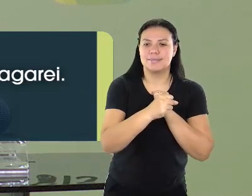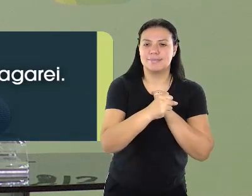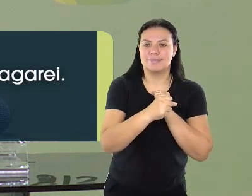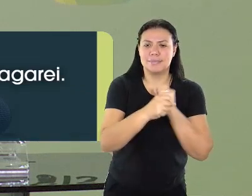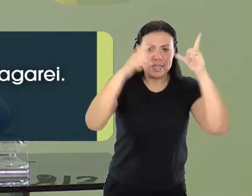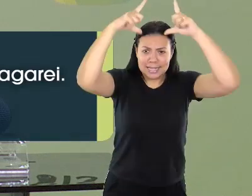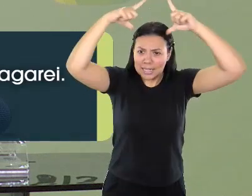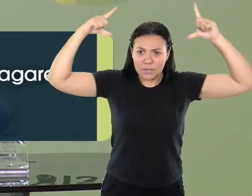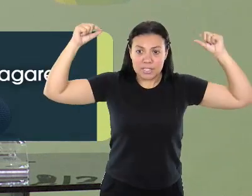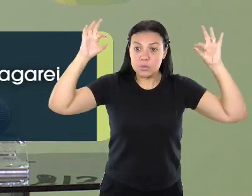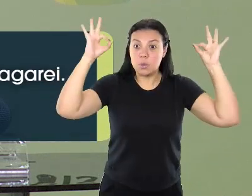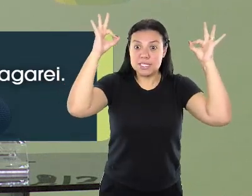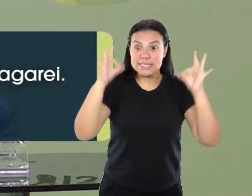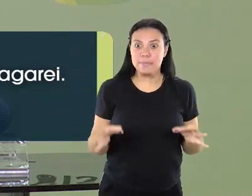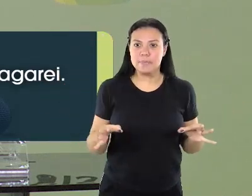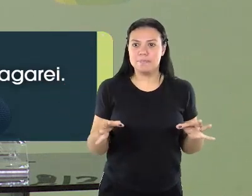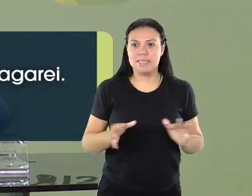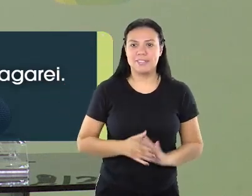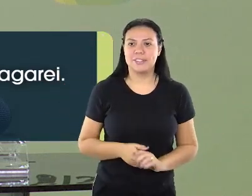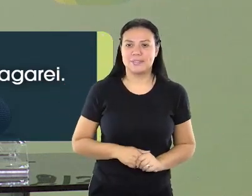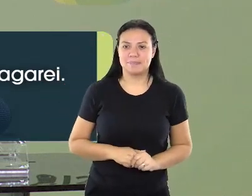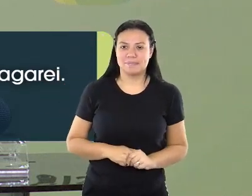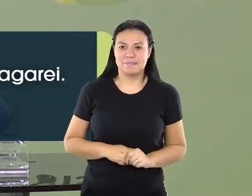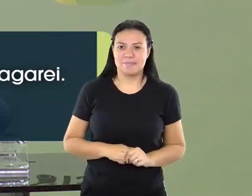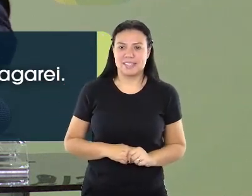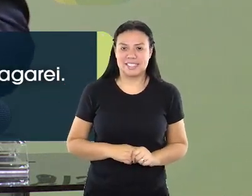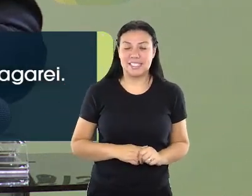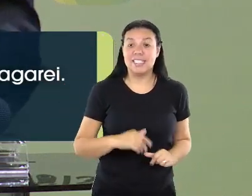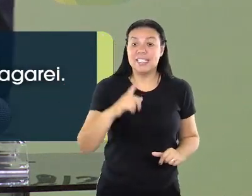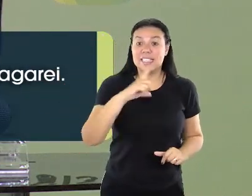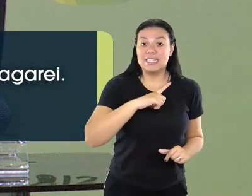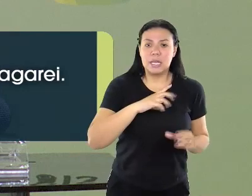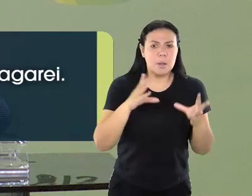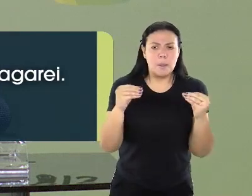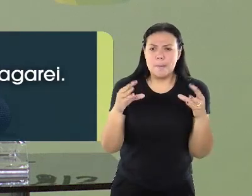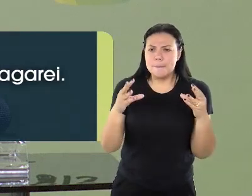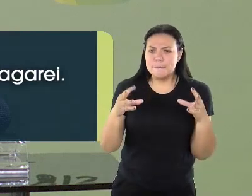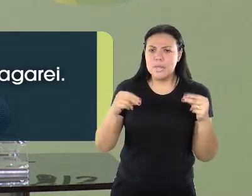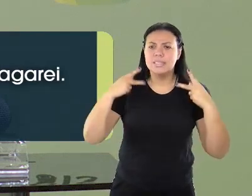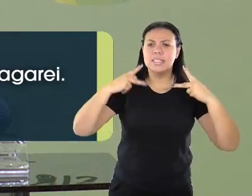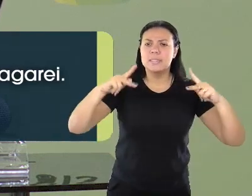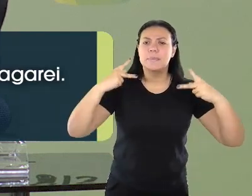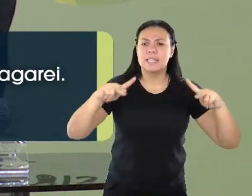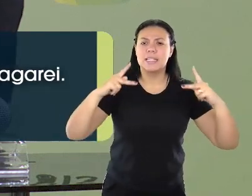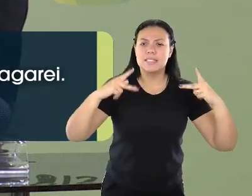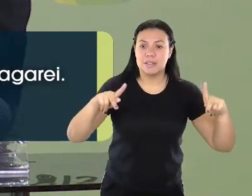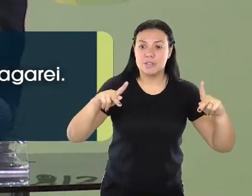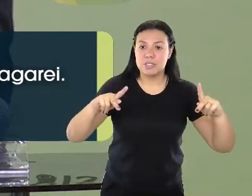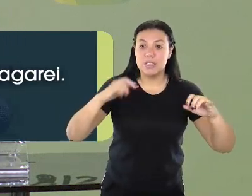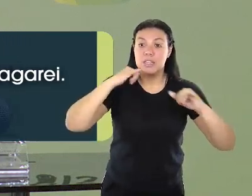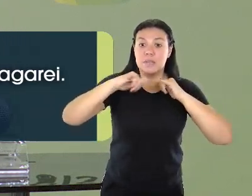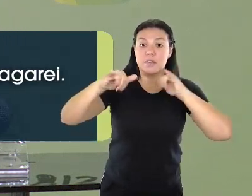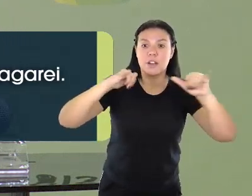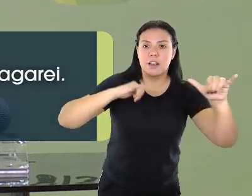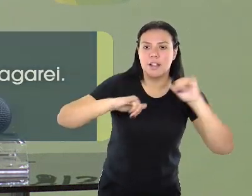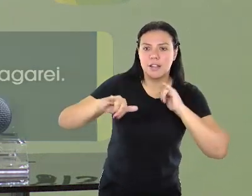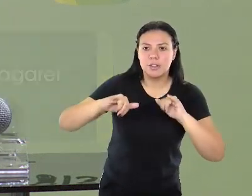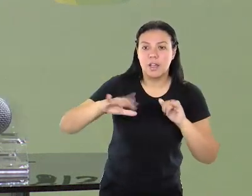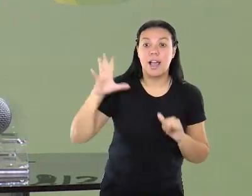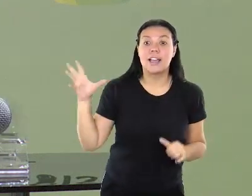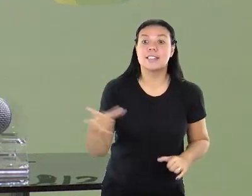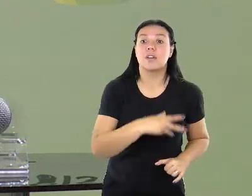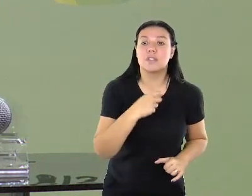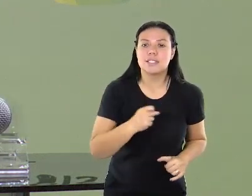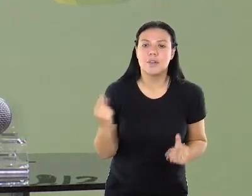puro. Spurgeon tem vários sermões nesse texto: a salvação vem do Senhor. Mas se